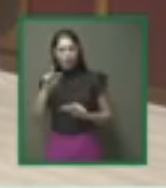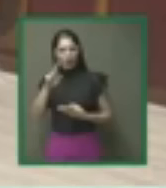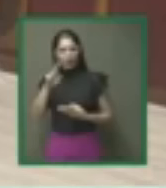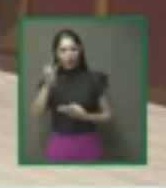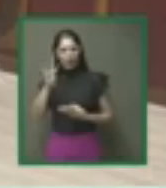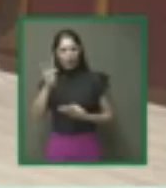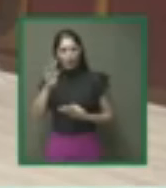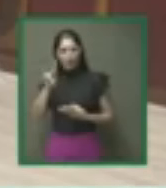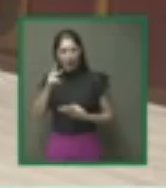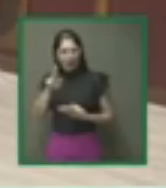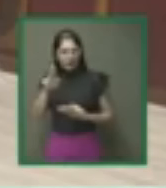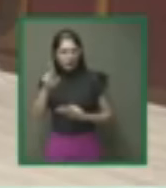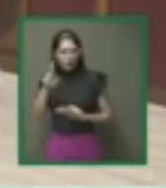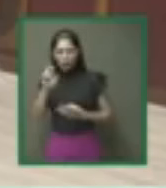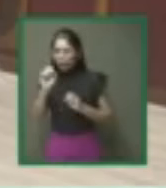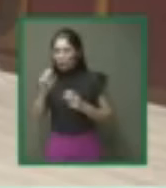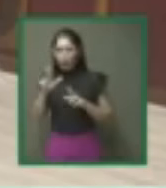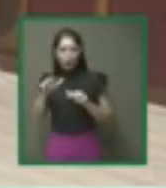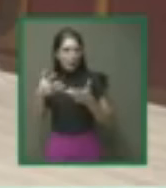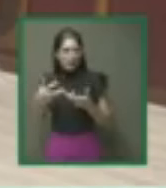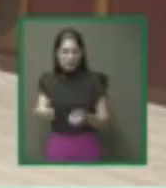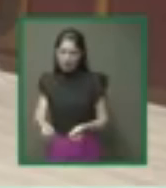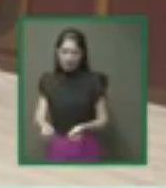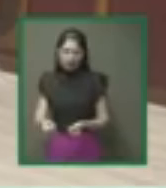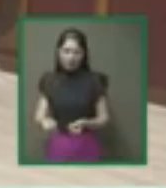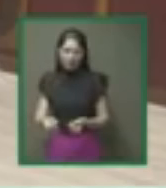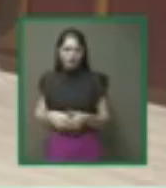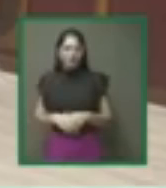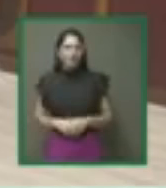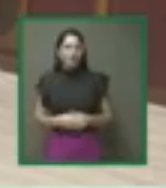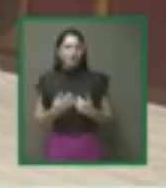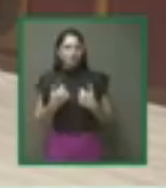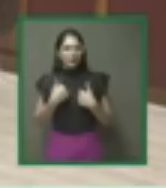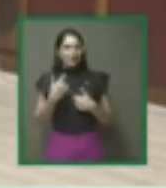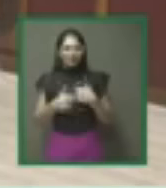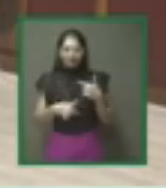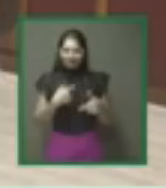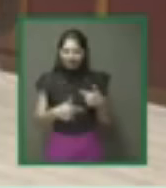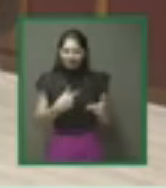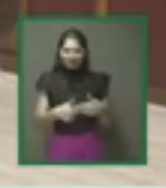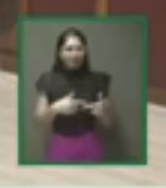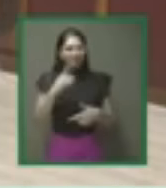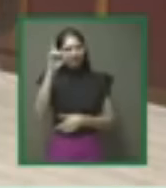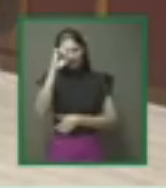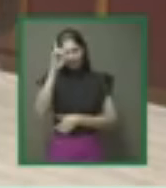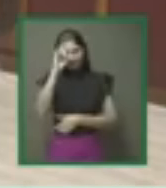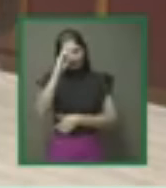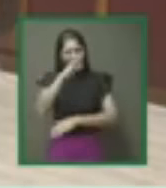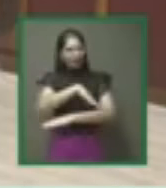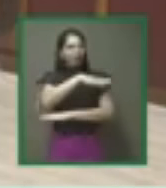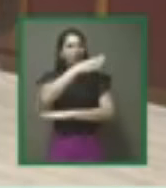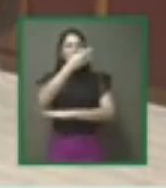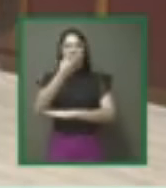só punha esse relacionamento. E aí, eu sempre trabalhei muito, então praticamente não ficava em casa,